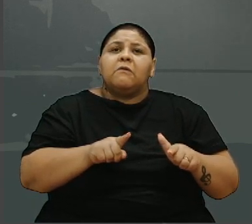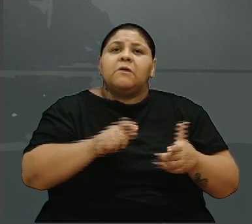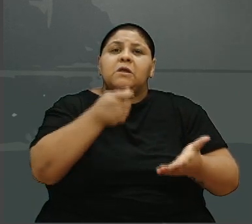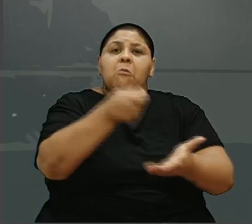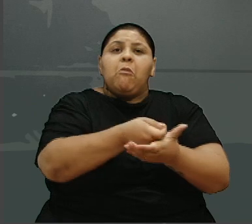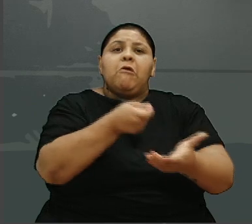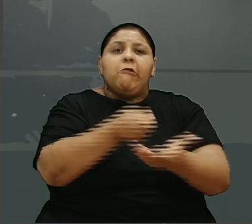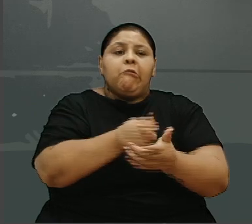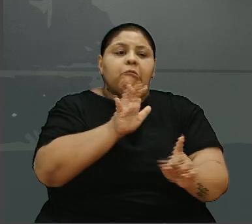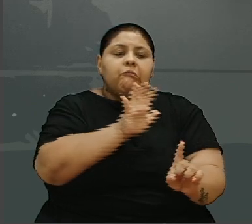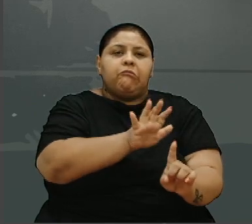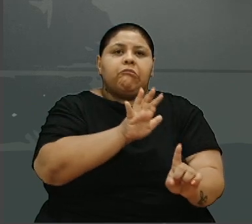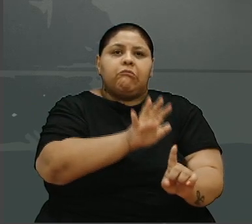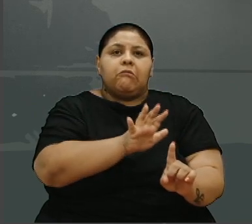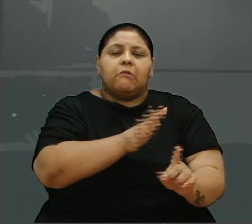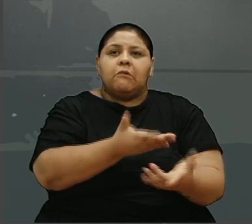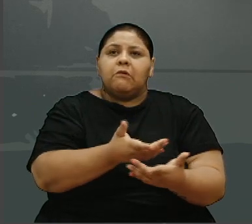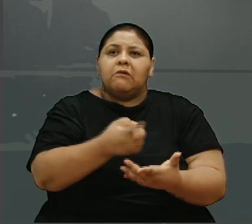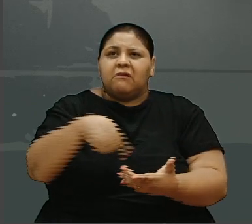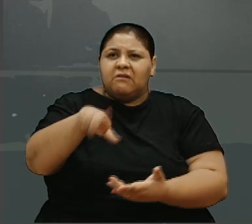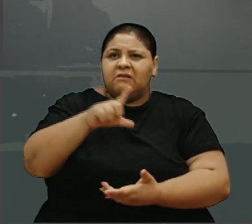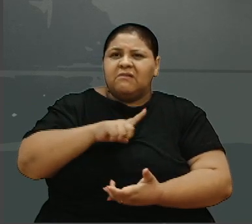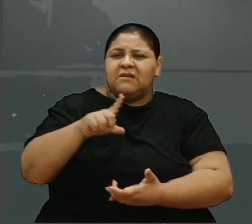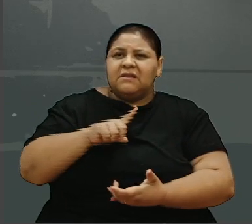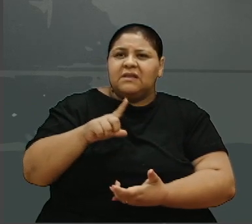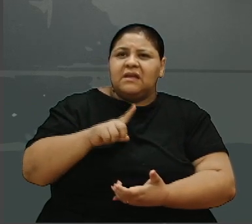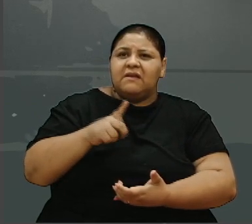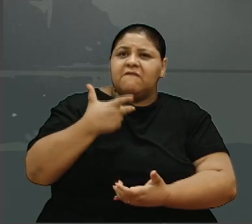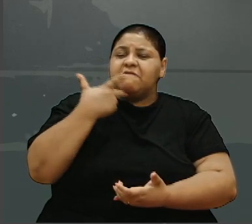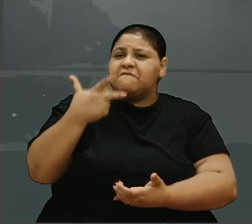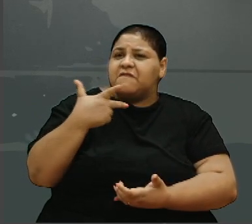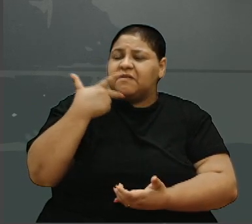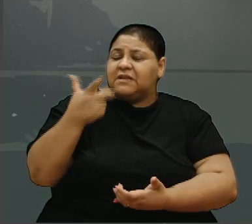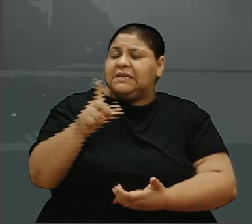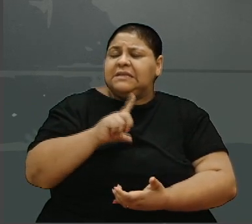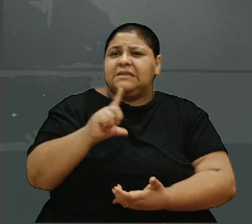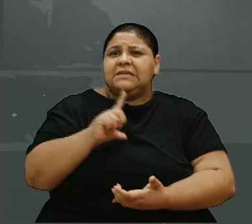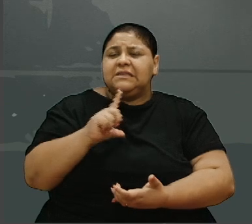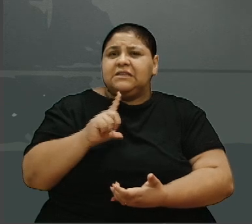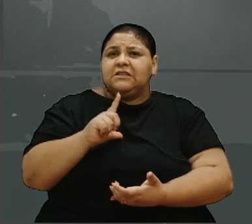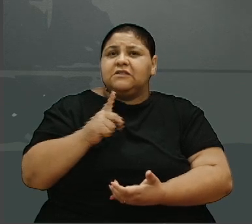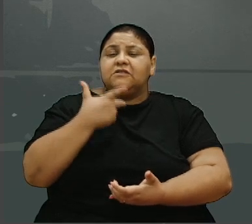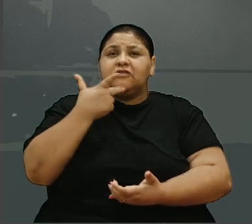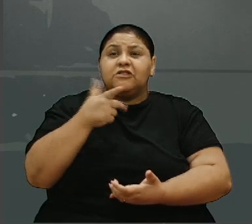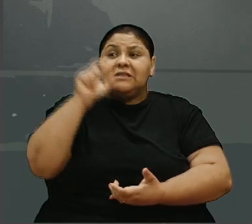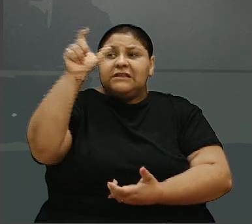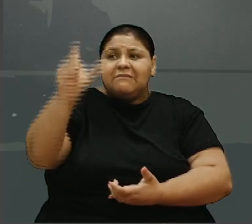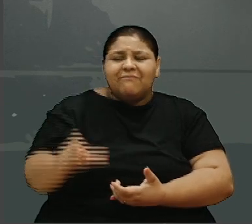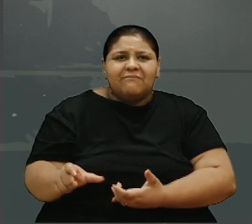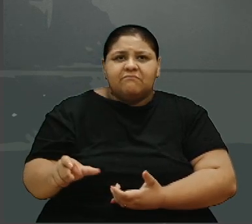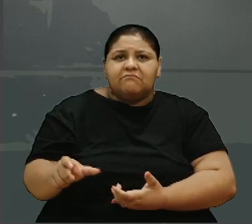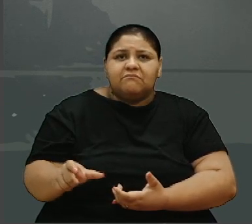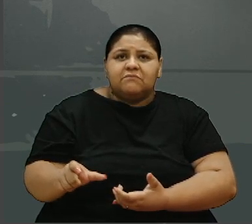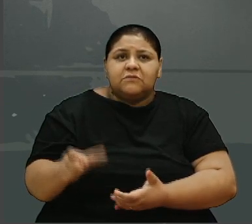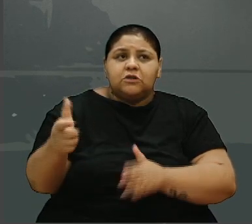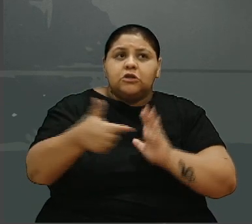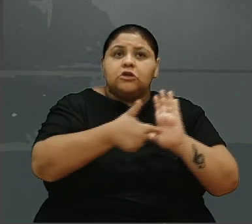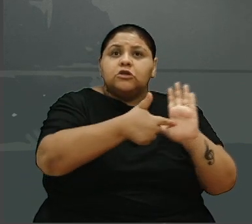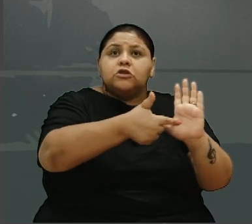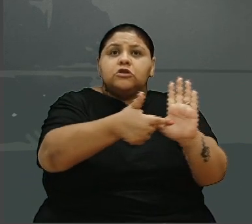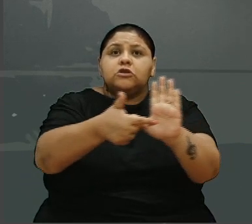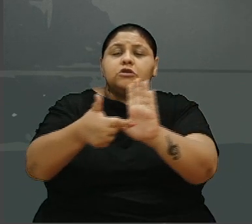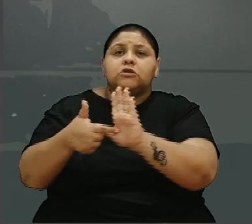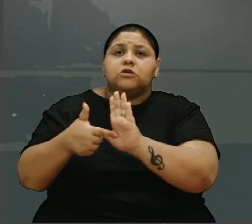compulsiva, e buscar, querer, a gente já tem relatos, tem muitos depoimentos de pessoas mostrando o oficial